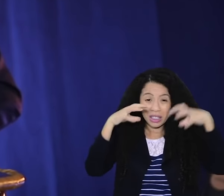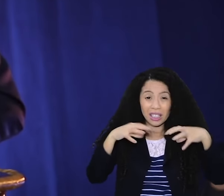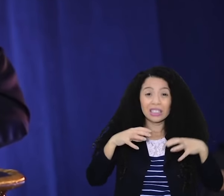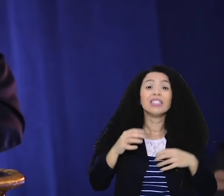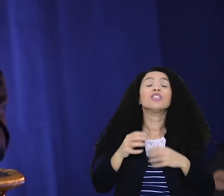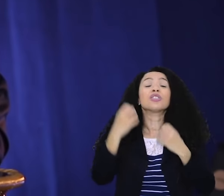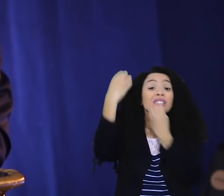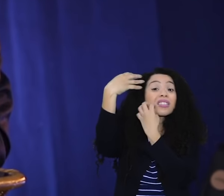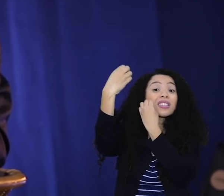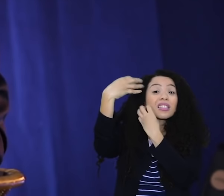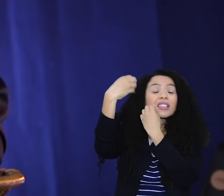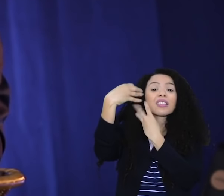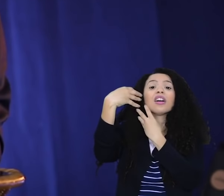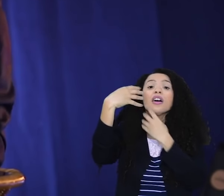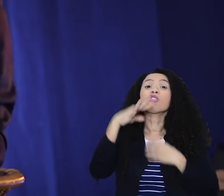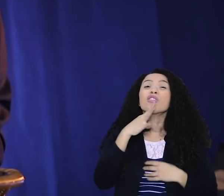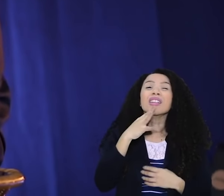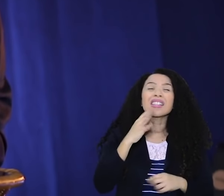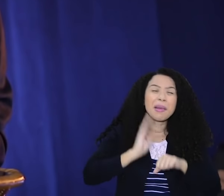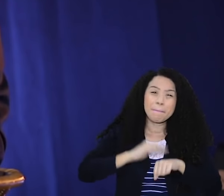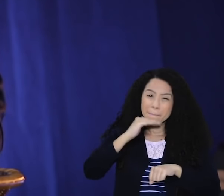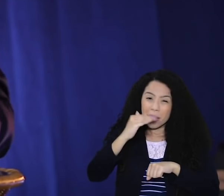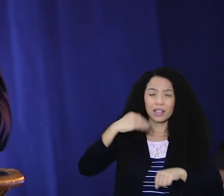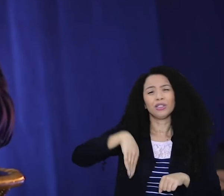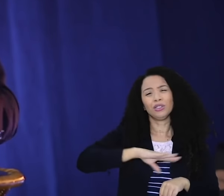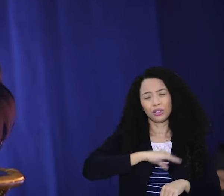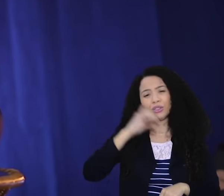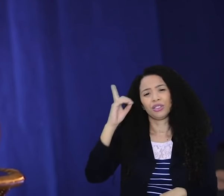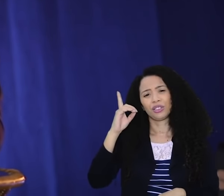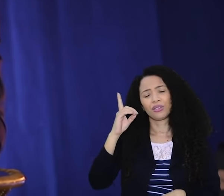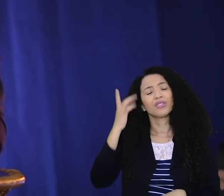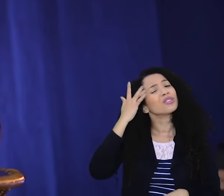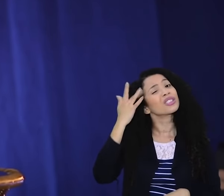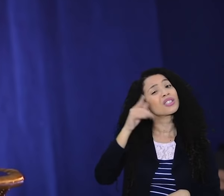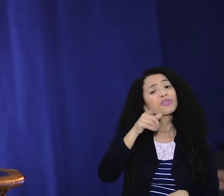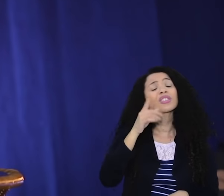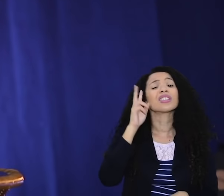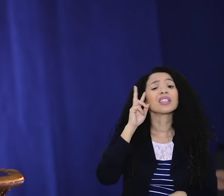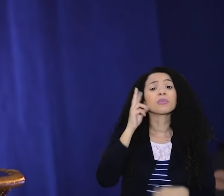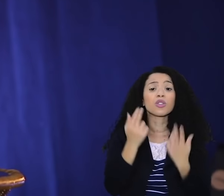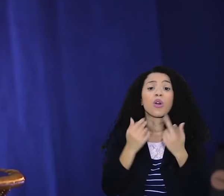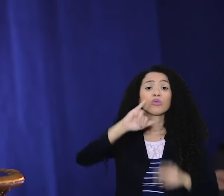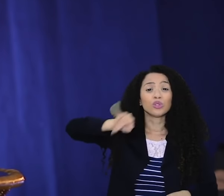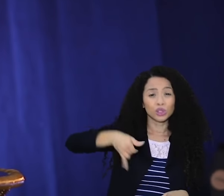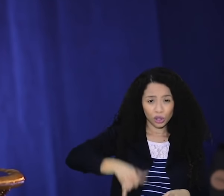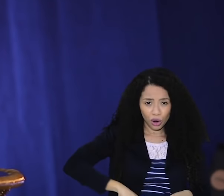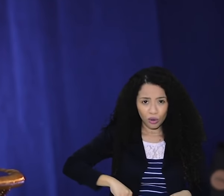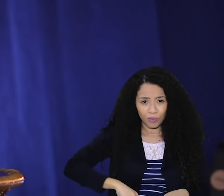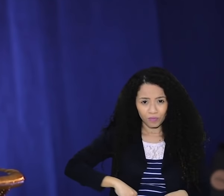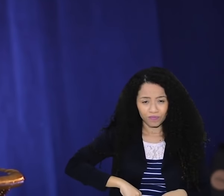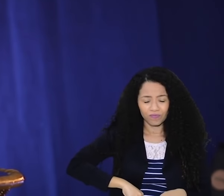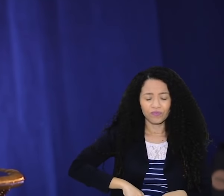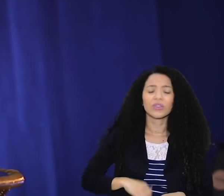a conhecer melhor a Jesus, a conhecer melhor o nosso Deus. Provas difíceis, não sei se você se lembra, por exemplo, do episódio de Jó.